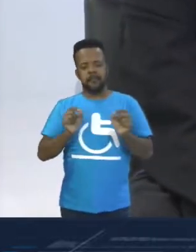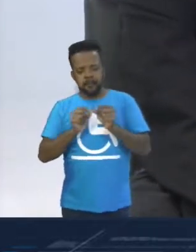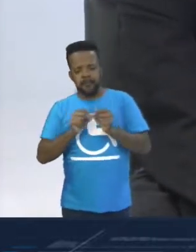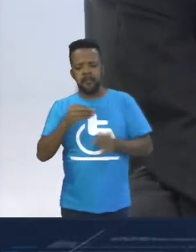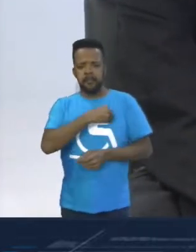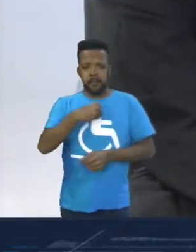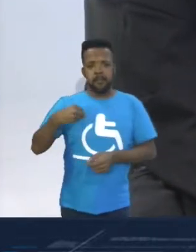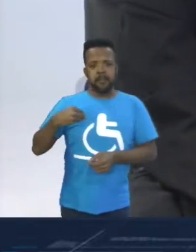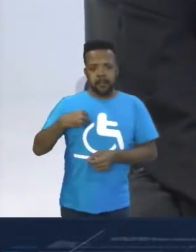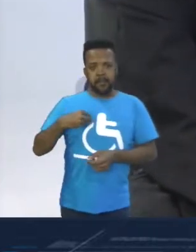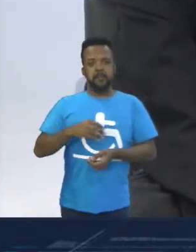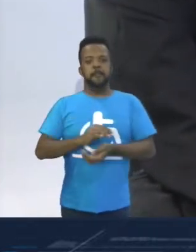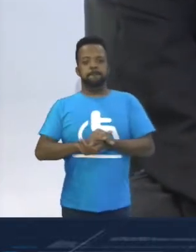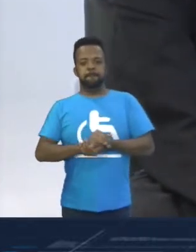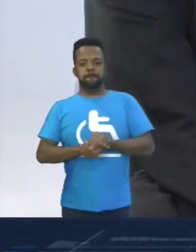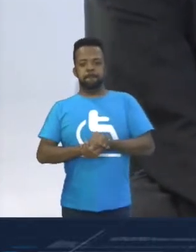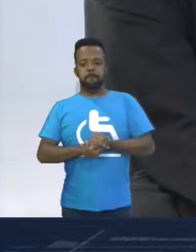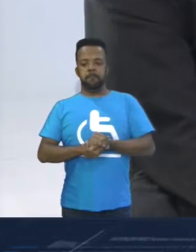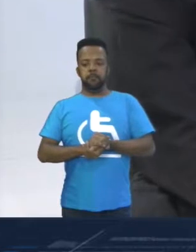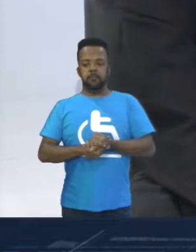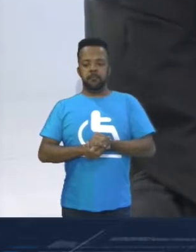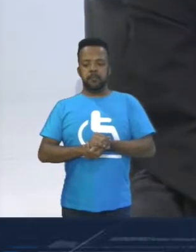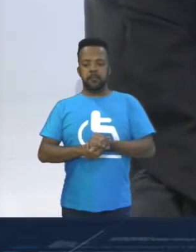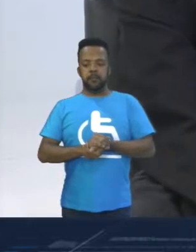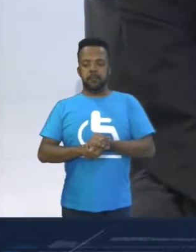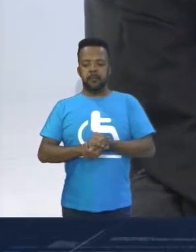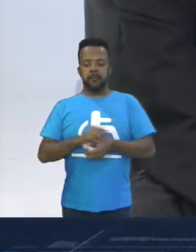o exame de